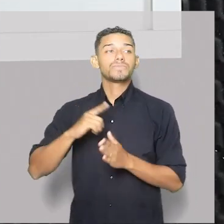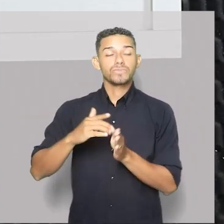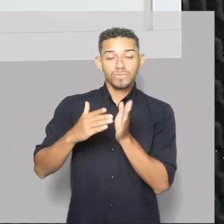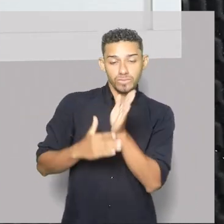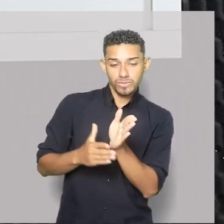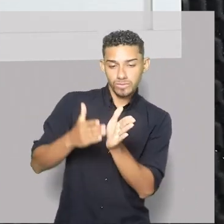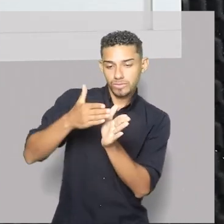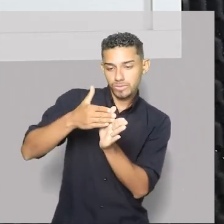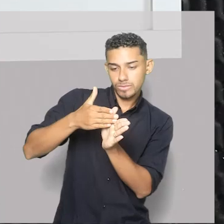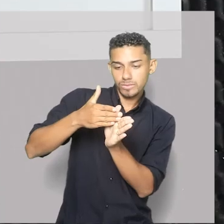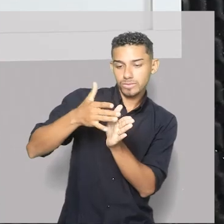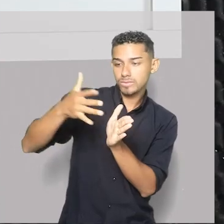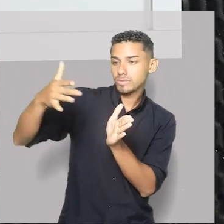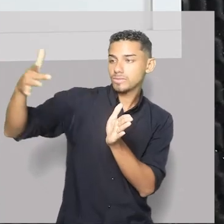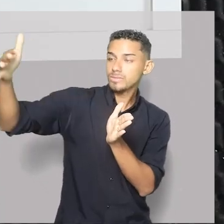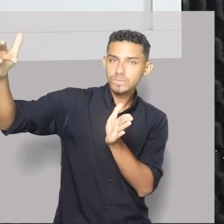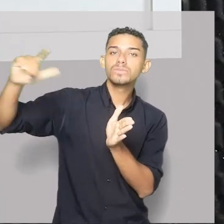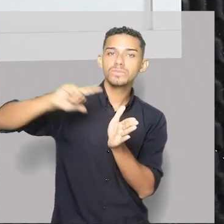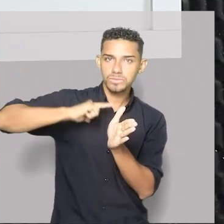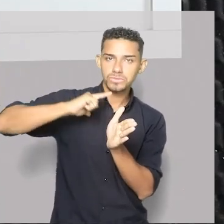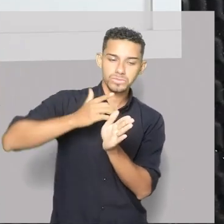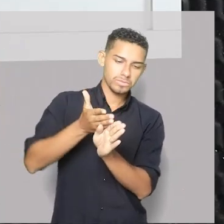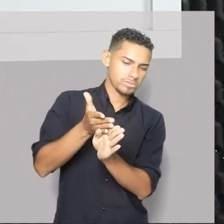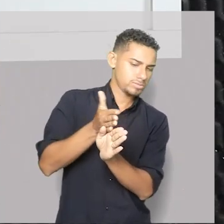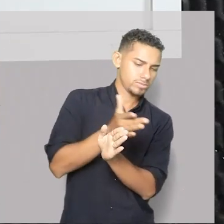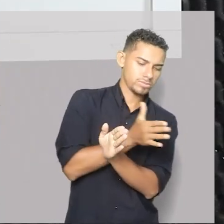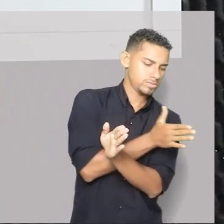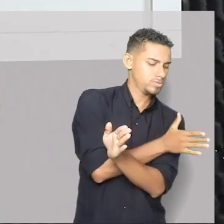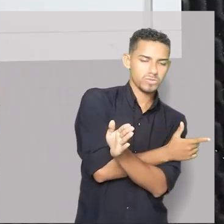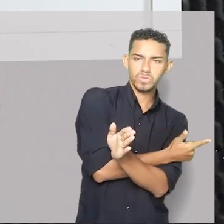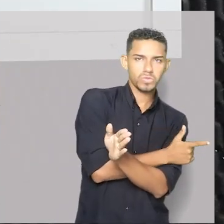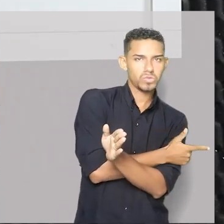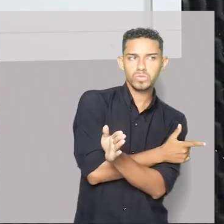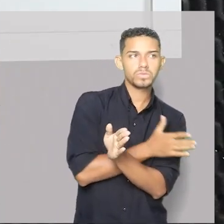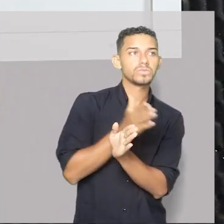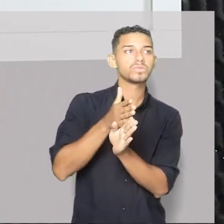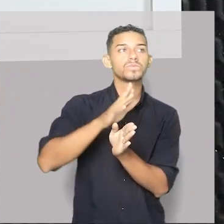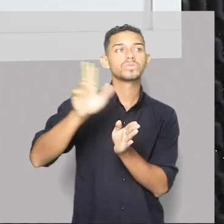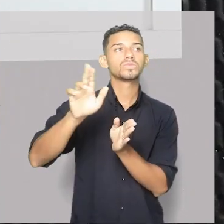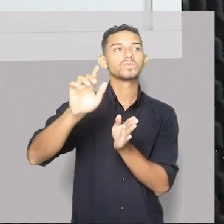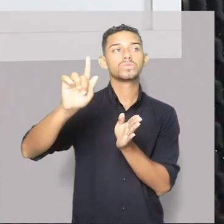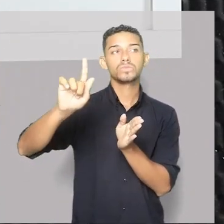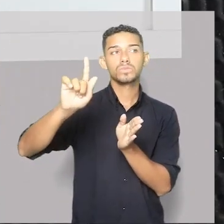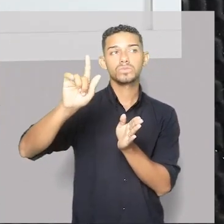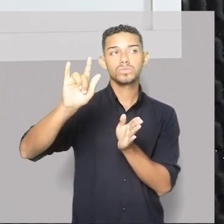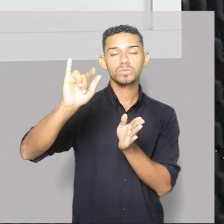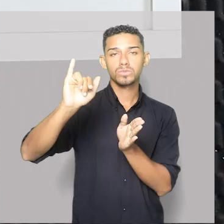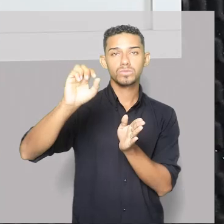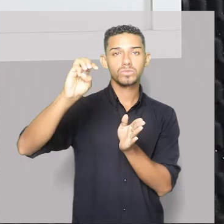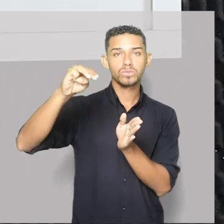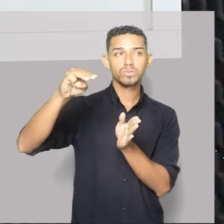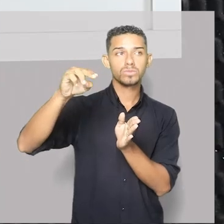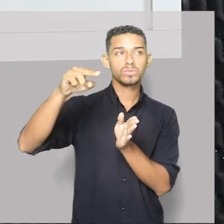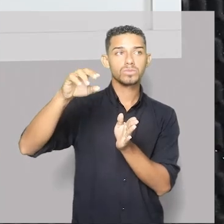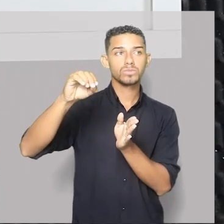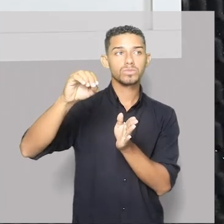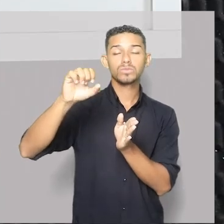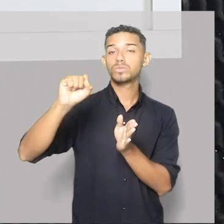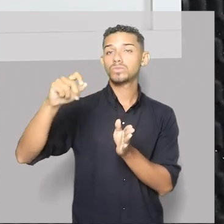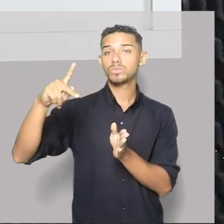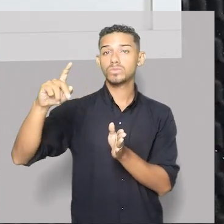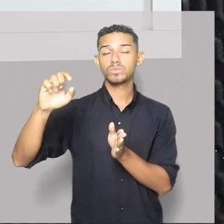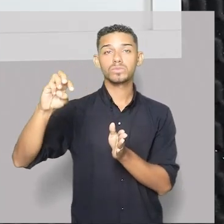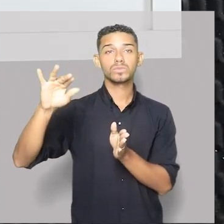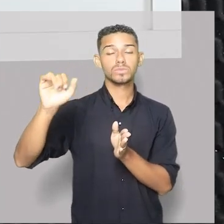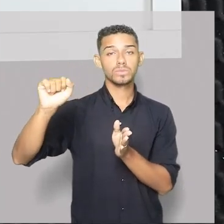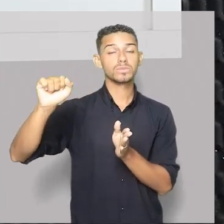essa novidade? Quem é que está na frente? As gimnospermas, tá? E as